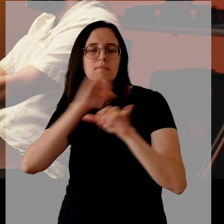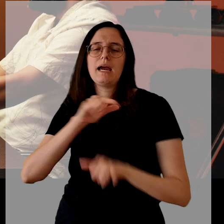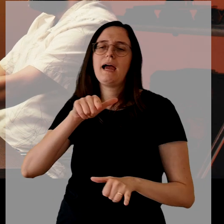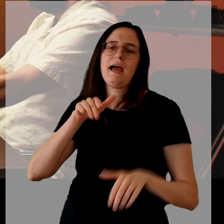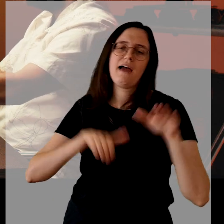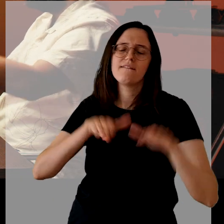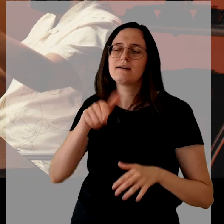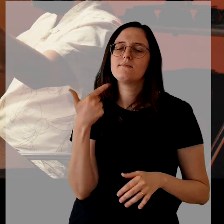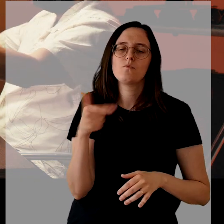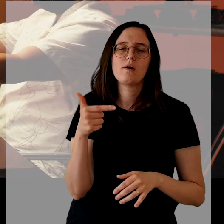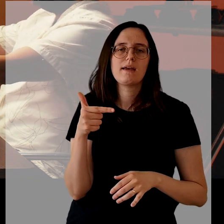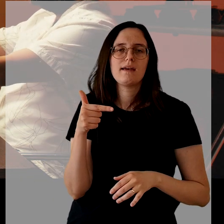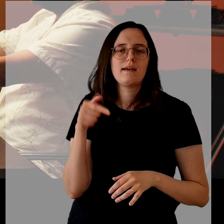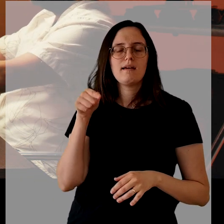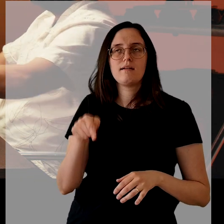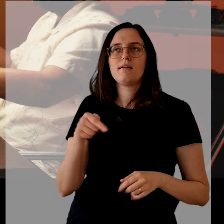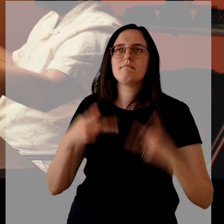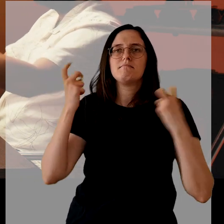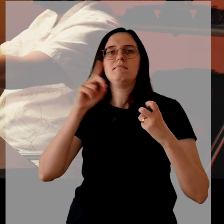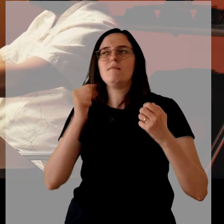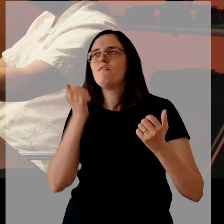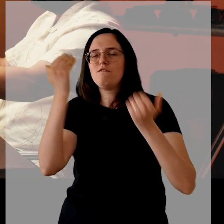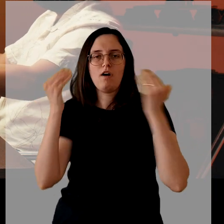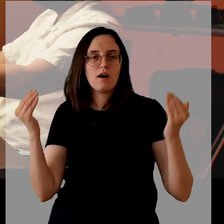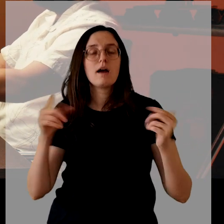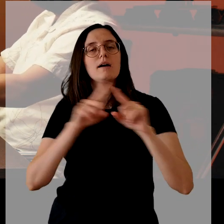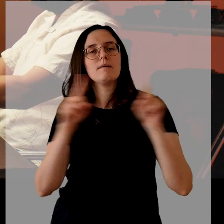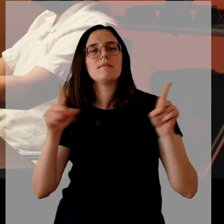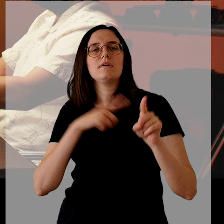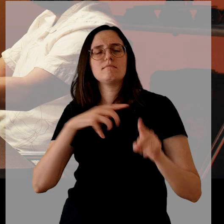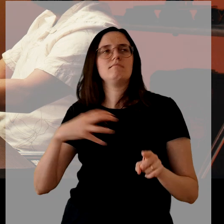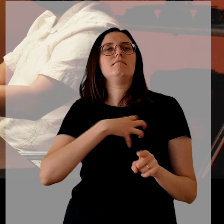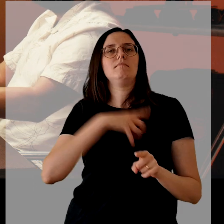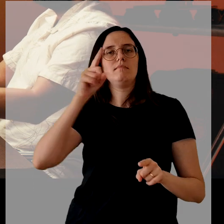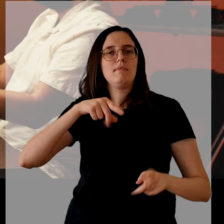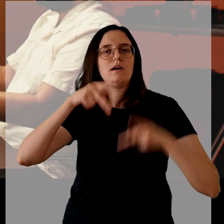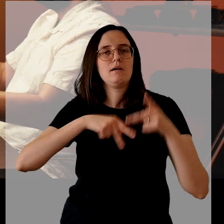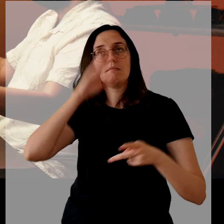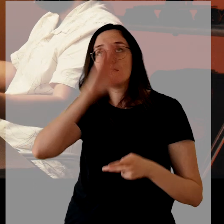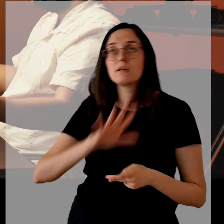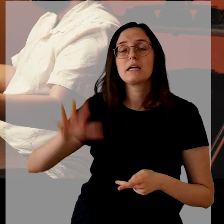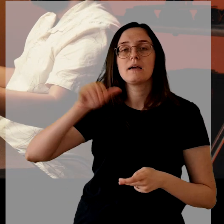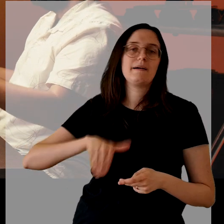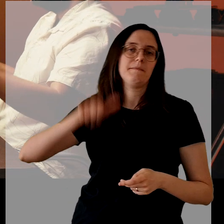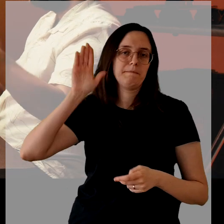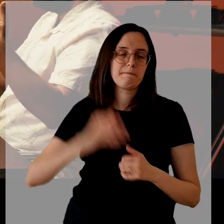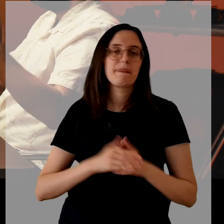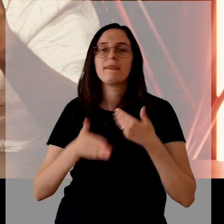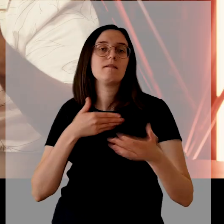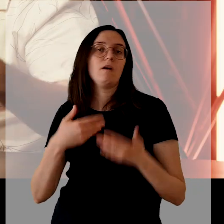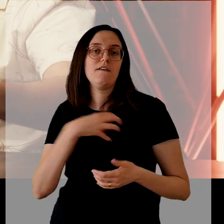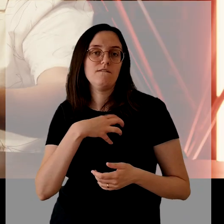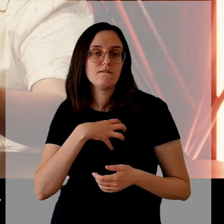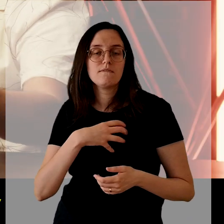às vezes não tem essa dimensão internacional, mas tem um impacto de público nacional maior. Então, assim, de qualquer